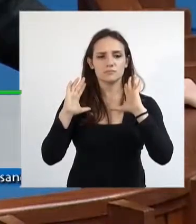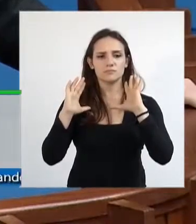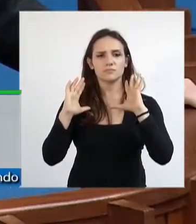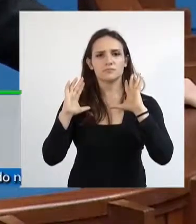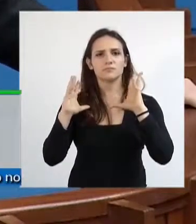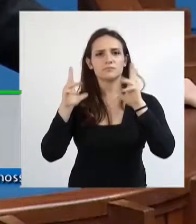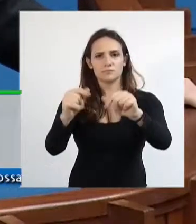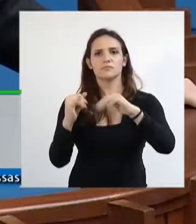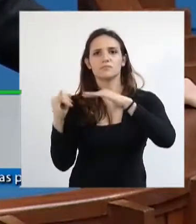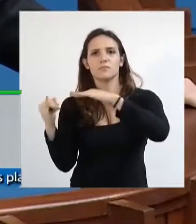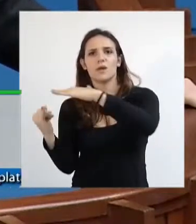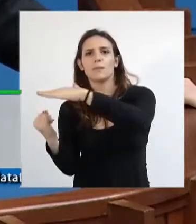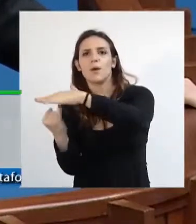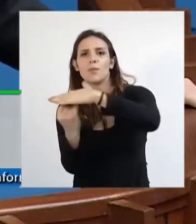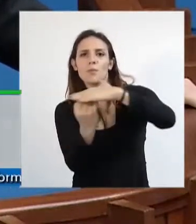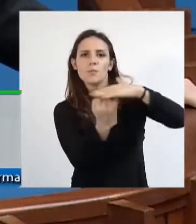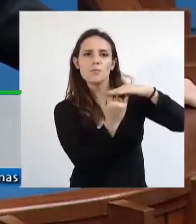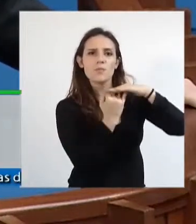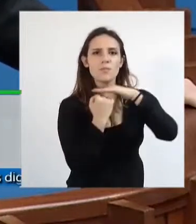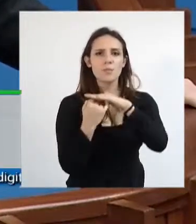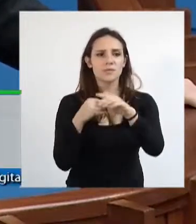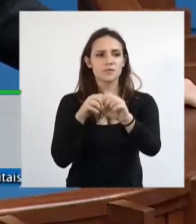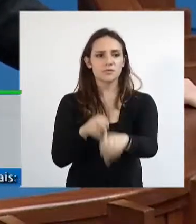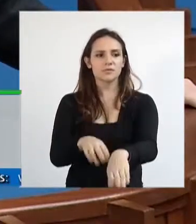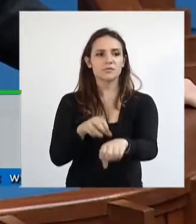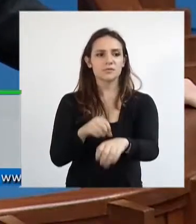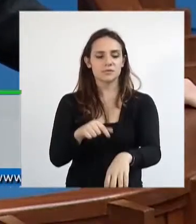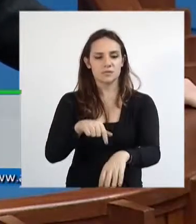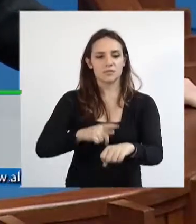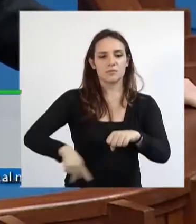das instituições de ensino do país,